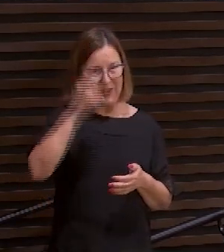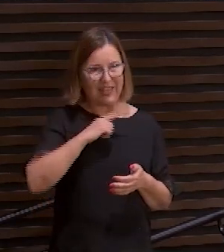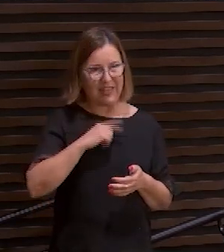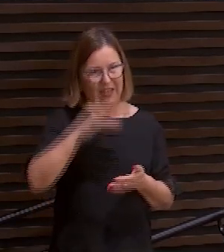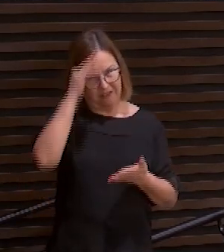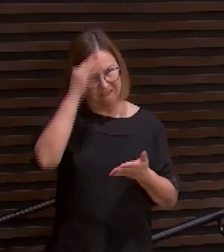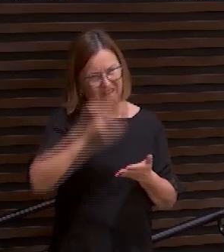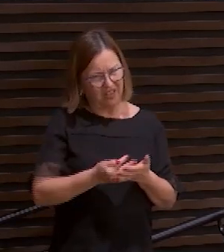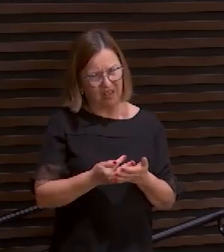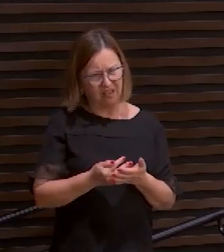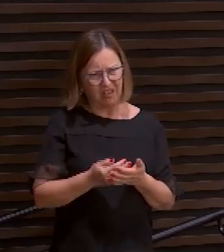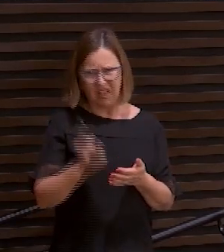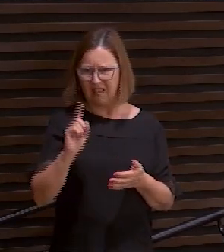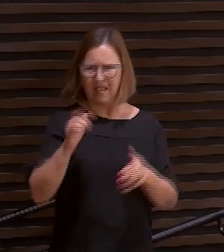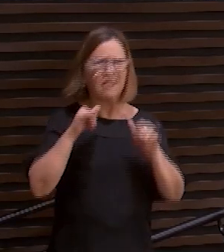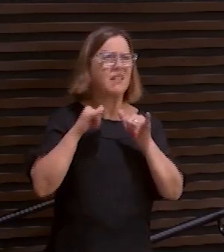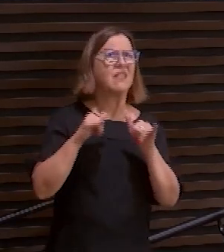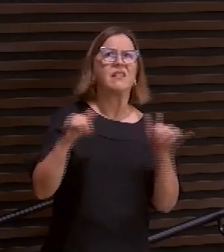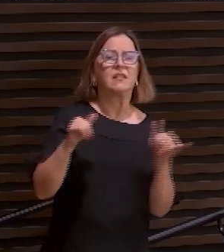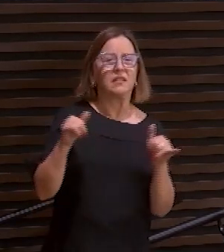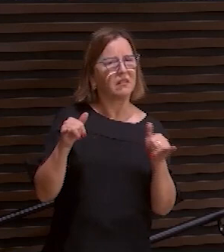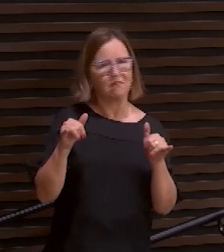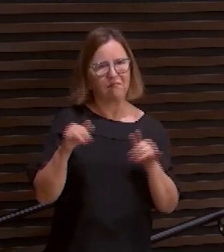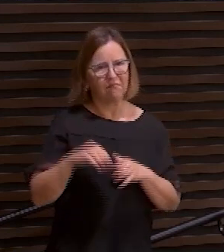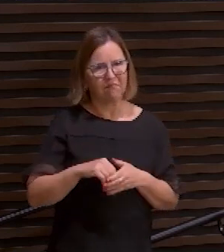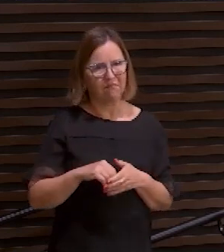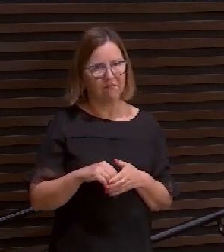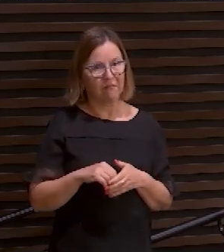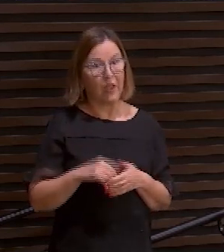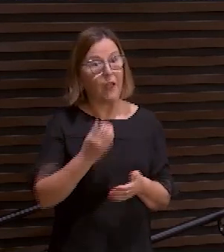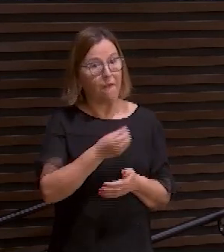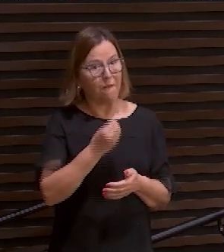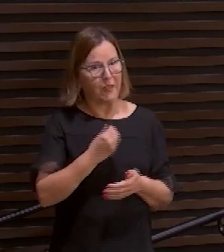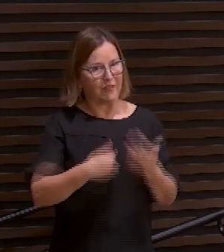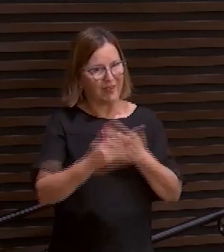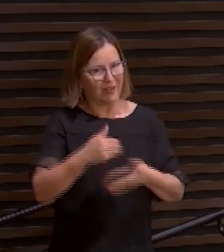fé. Vai agir por fé.